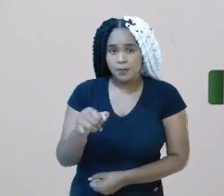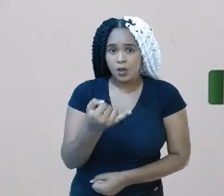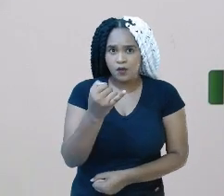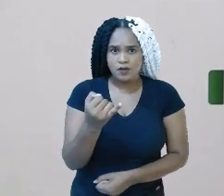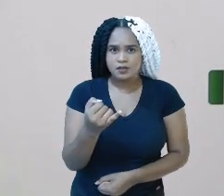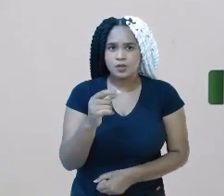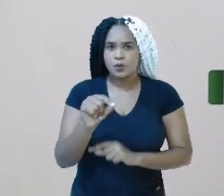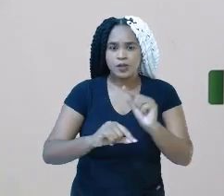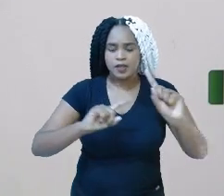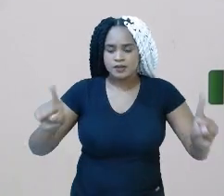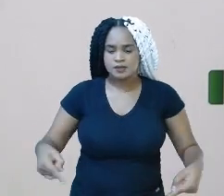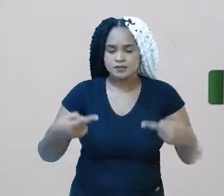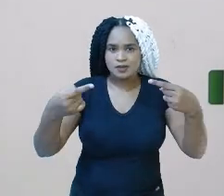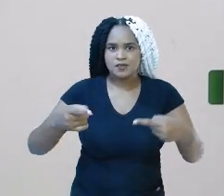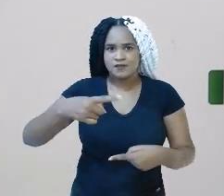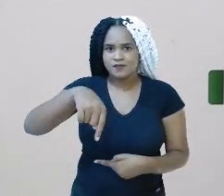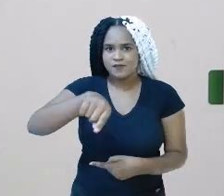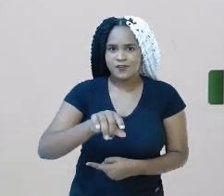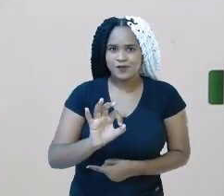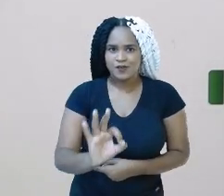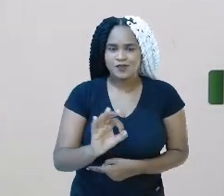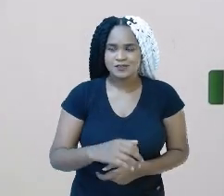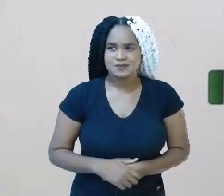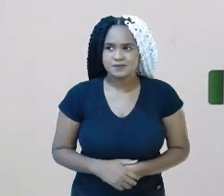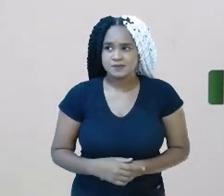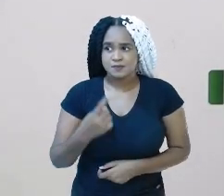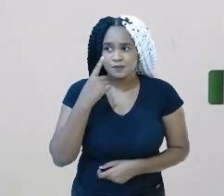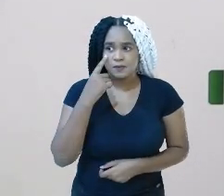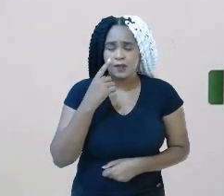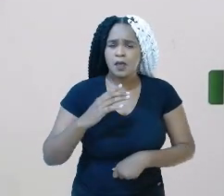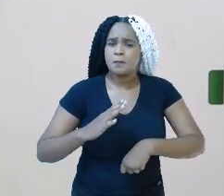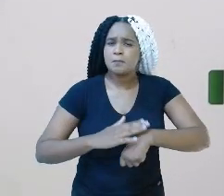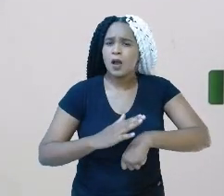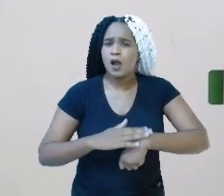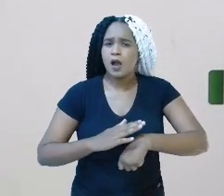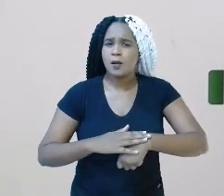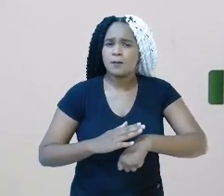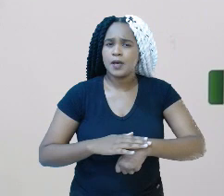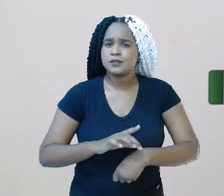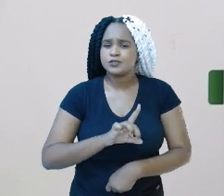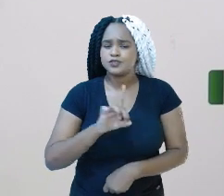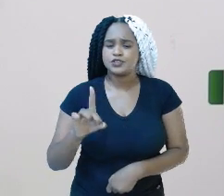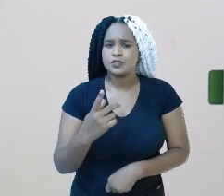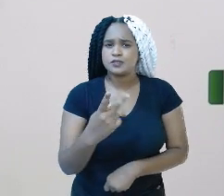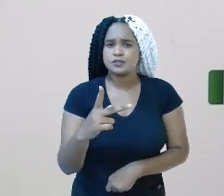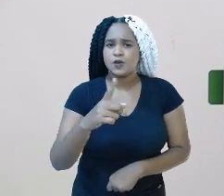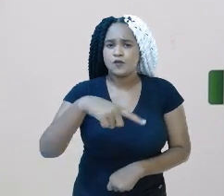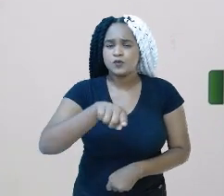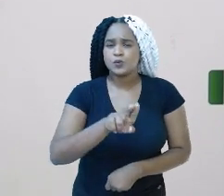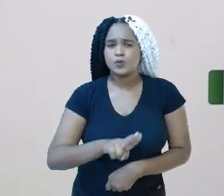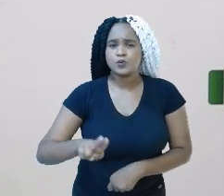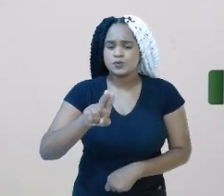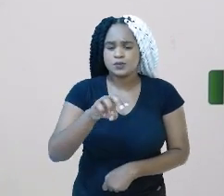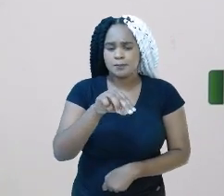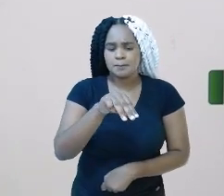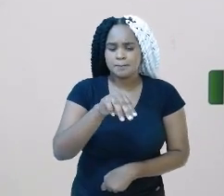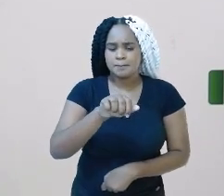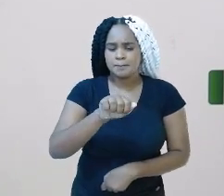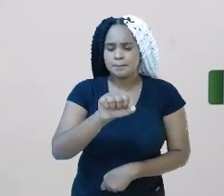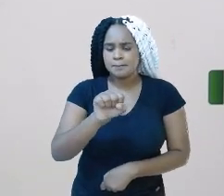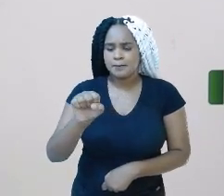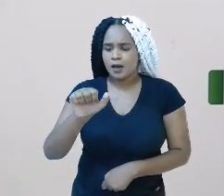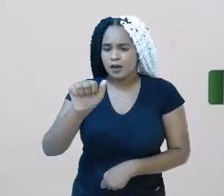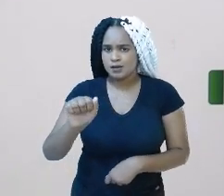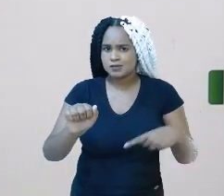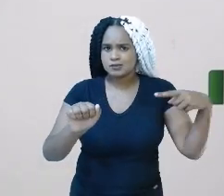vou deixar o desafio para você. Em que momento da sua rotina você utiliza as medidas de massa? Eu